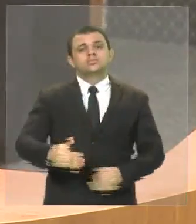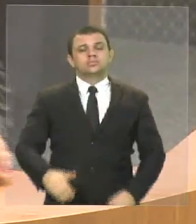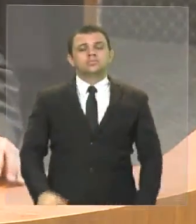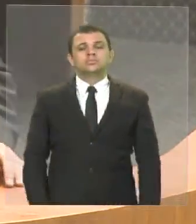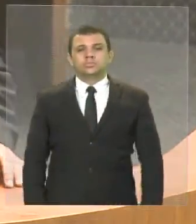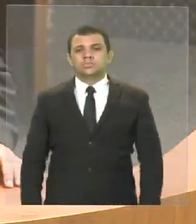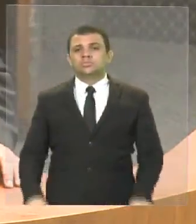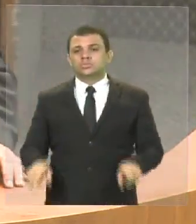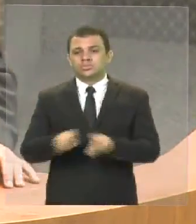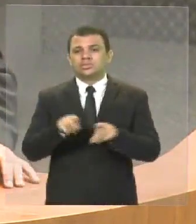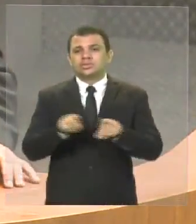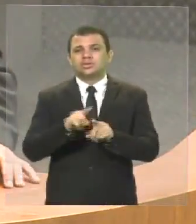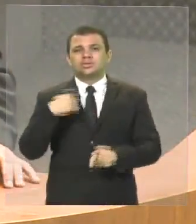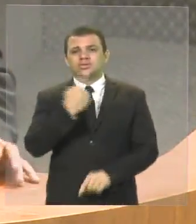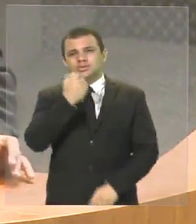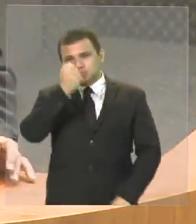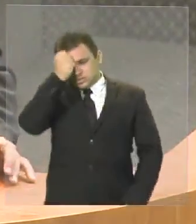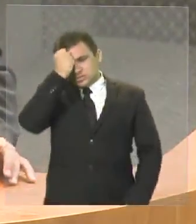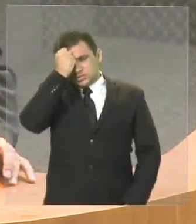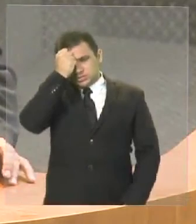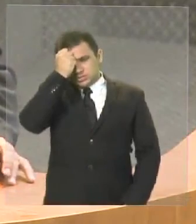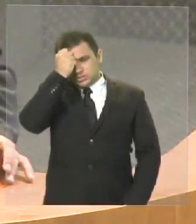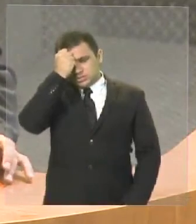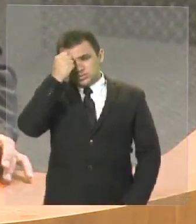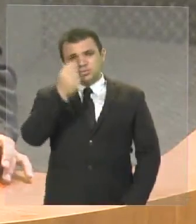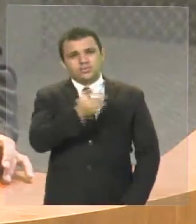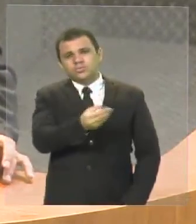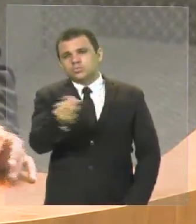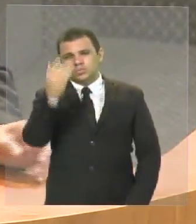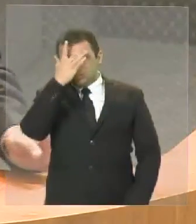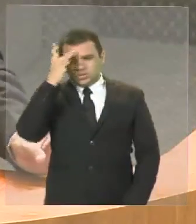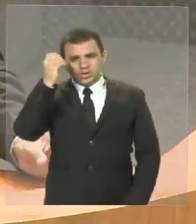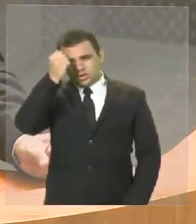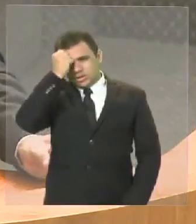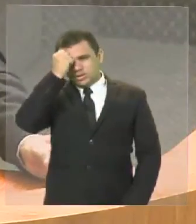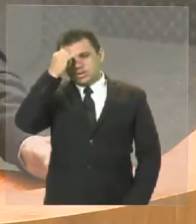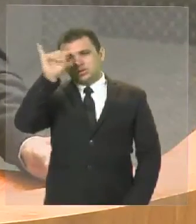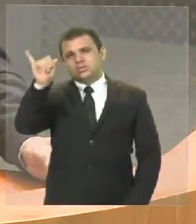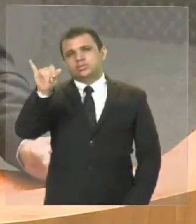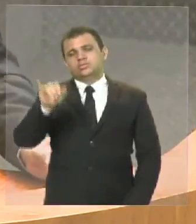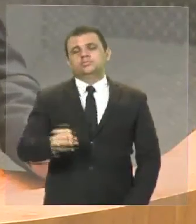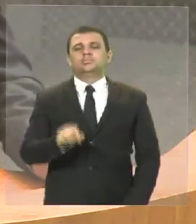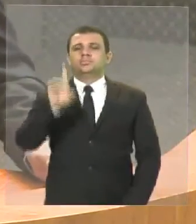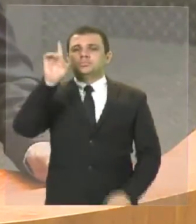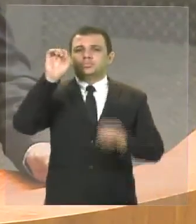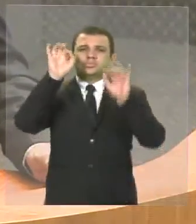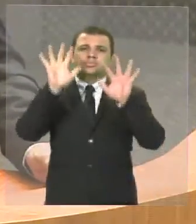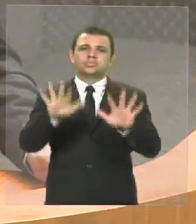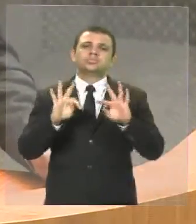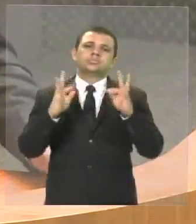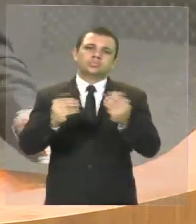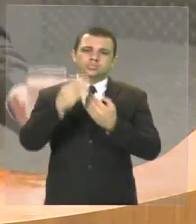E que não seja motivo de arrependimentos para muitos que estão aqui nesta casa. Que Deus abençoe a todos. Obrigado pela atenção.